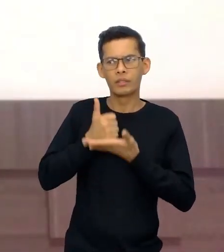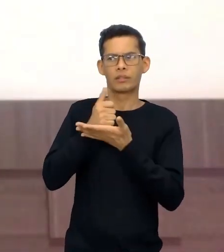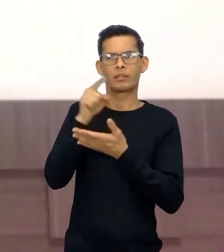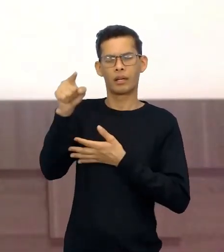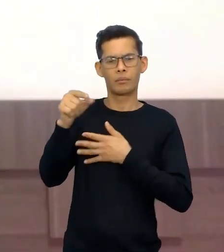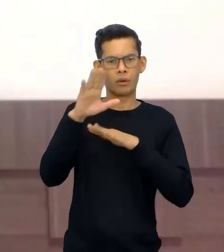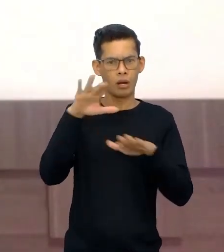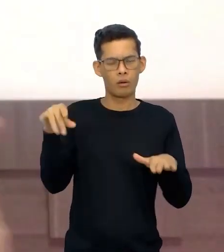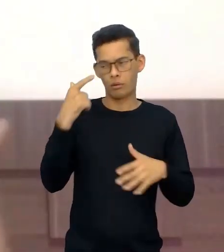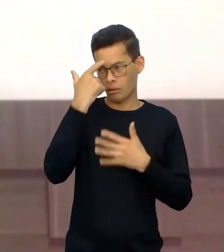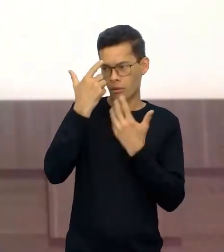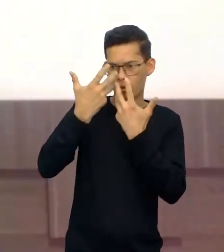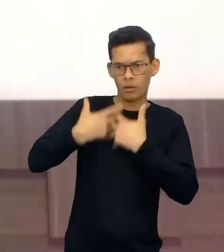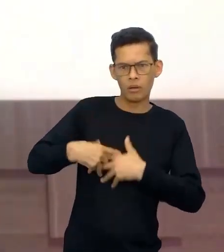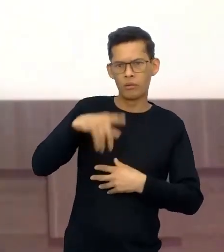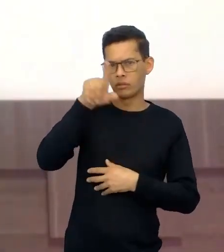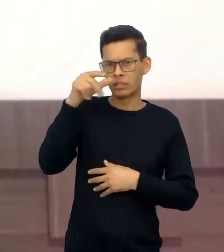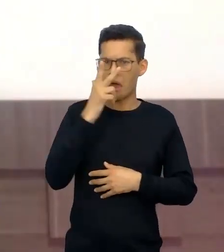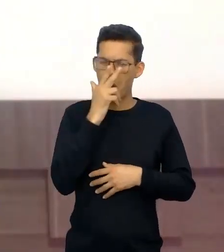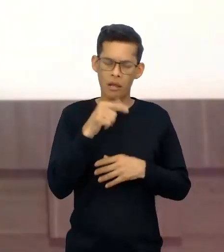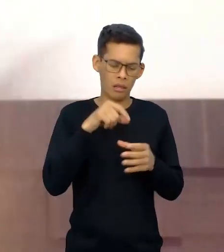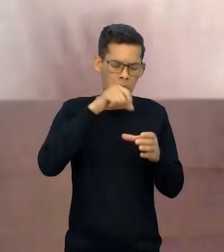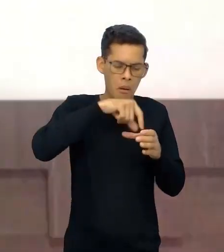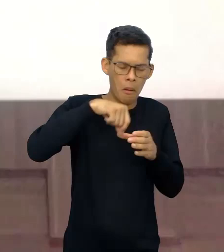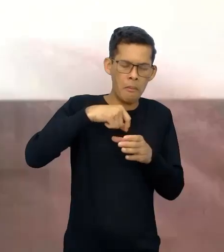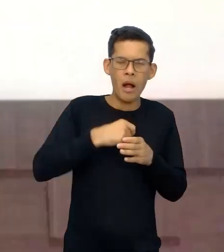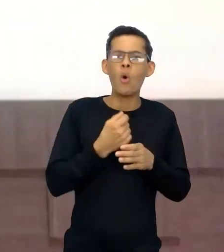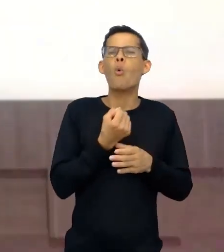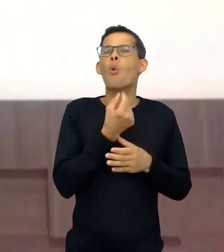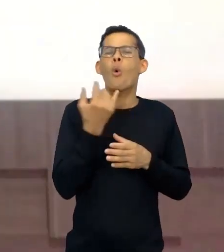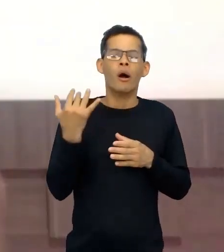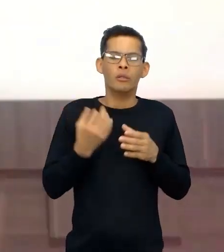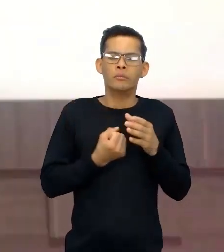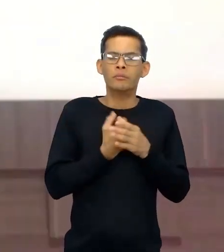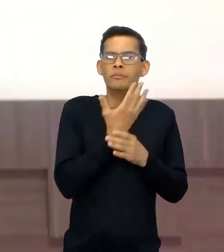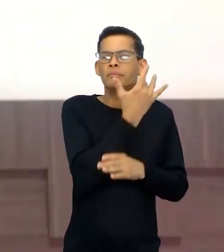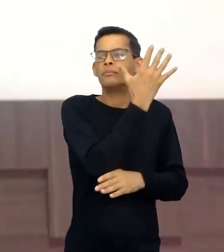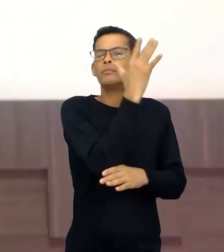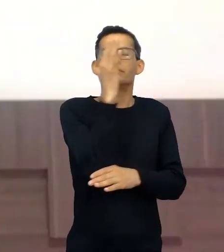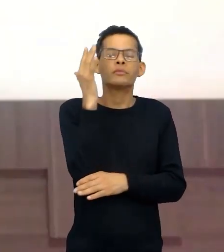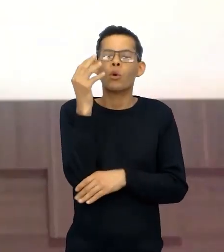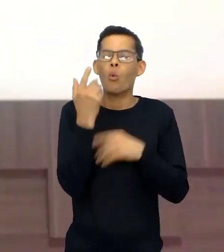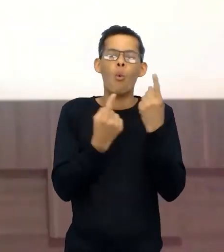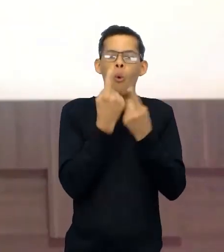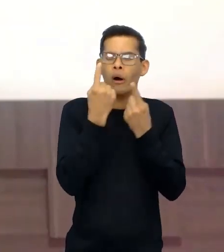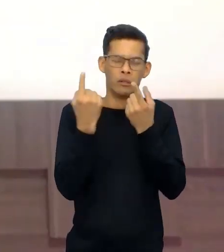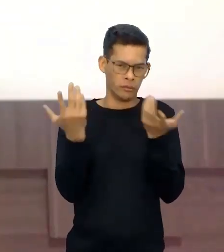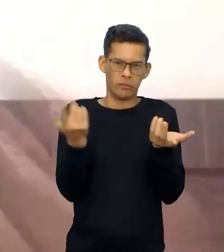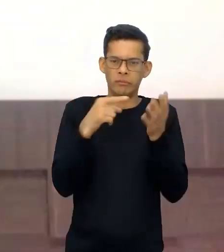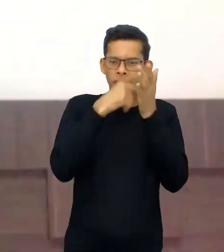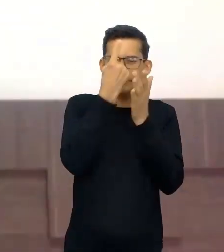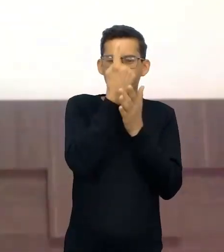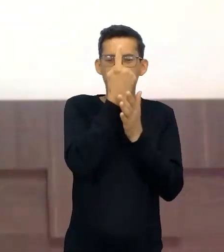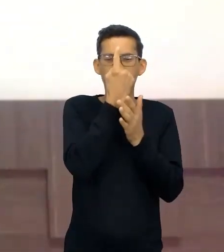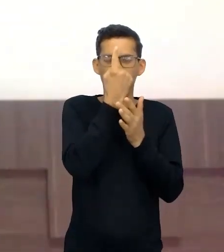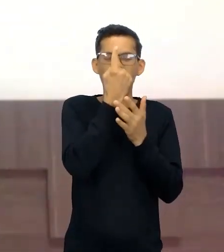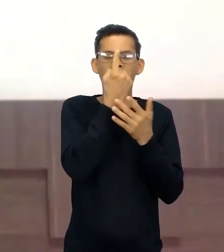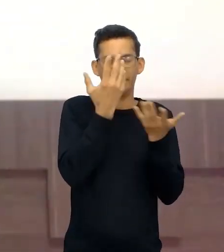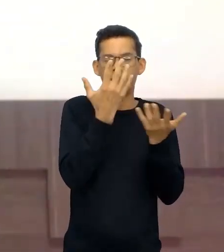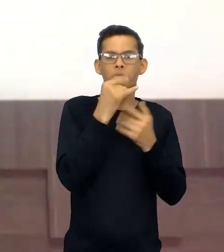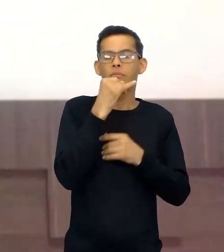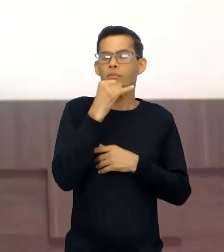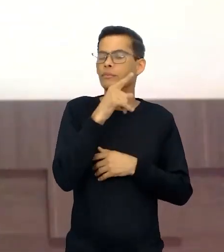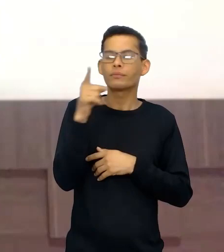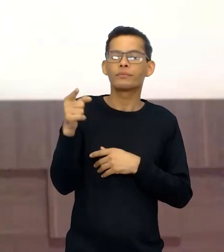refletir, né? Qual semente irá germinar primeiro, por exemplo, né? O que levou a germinação da semente, o